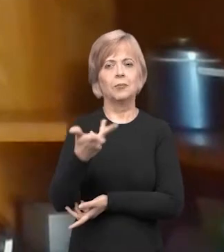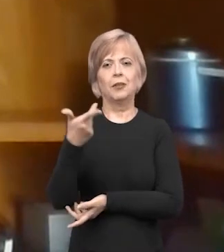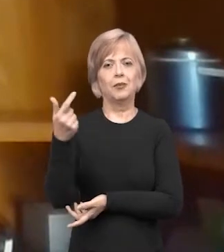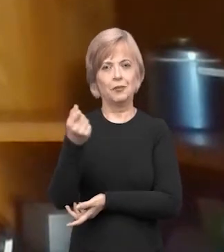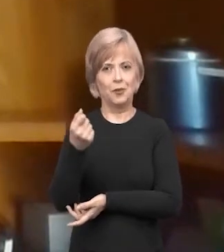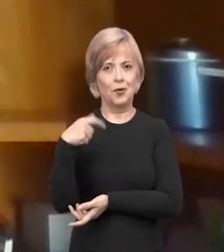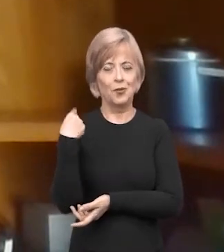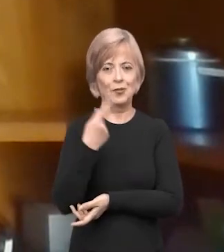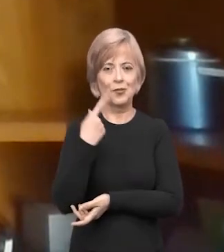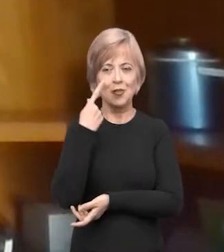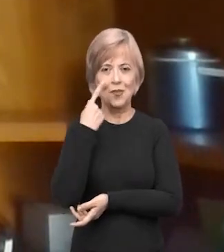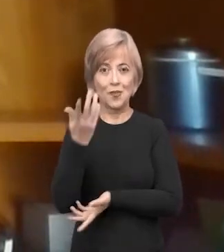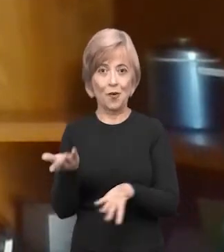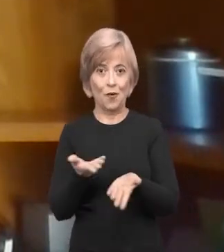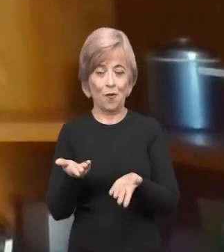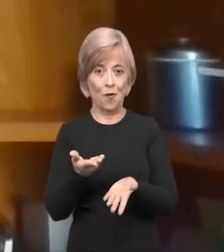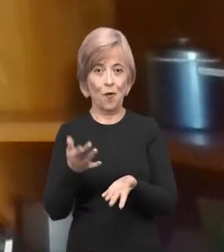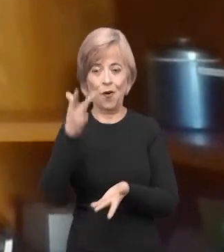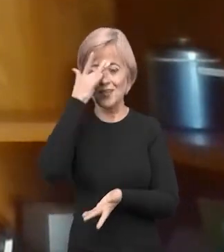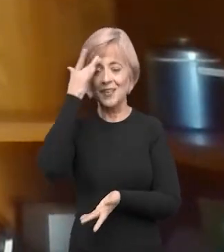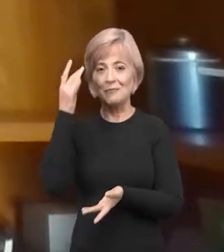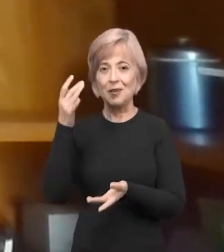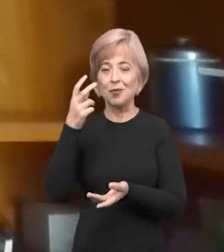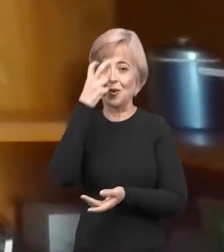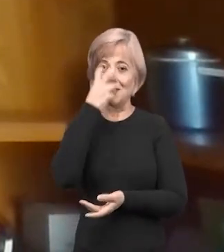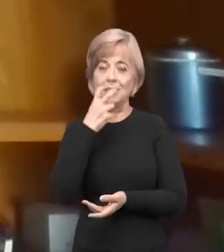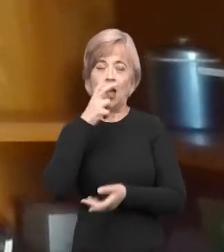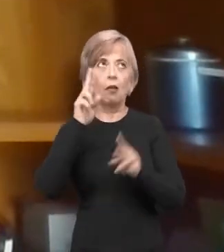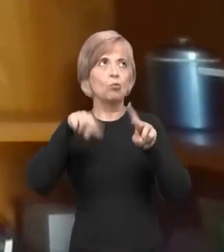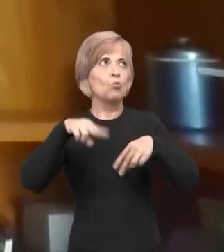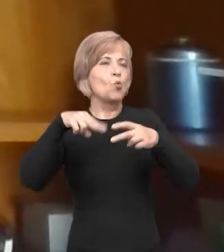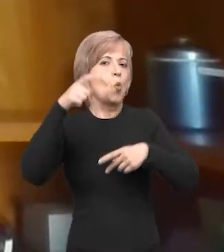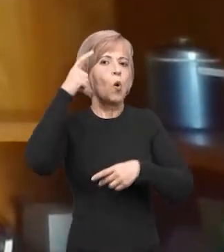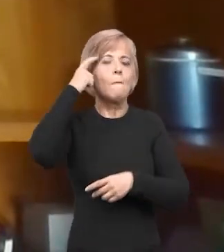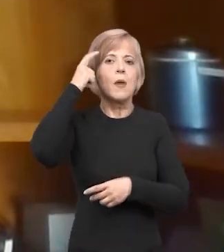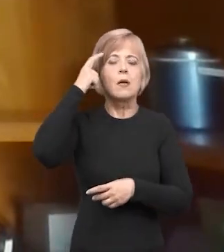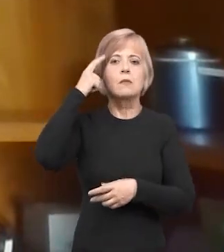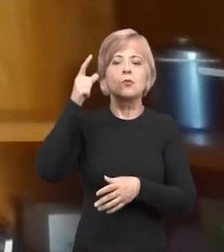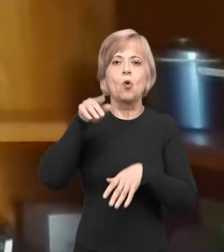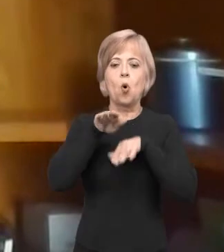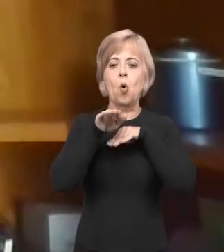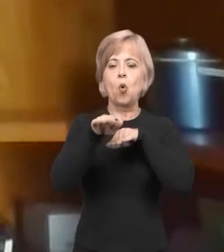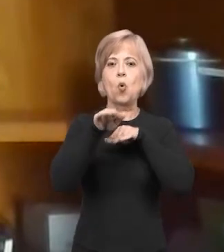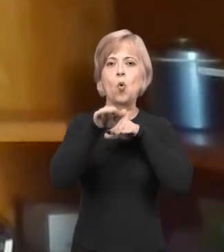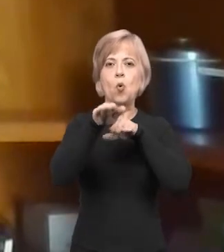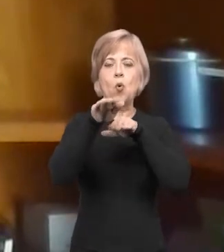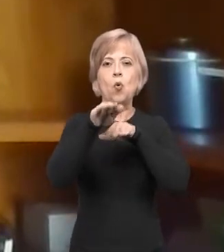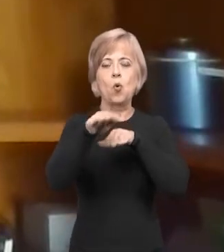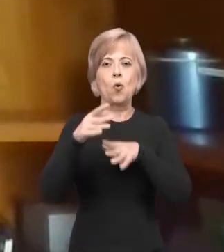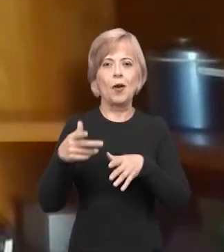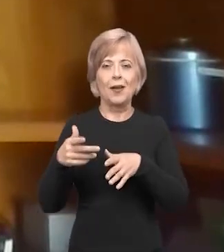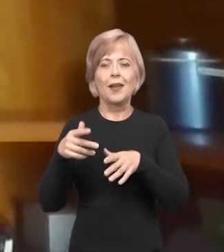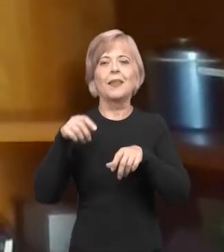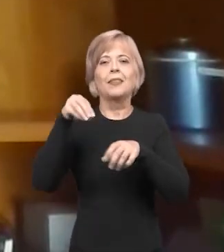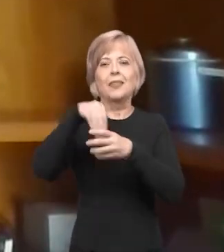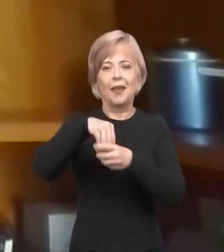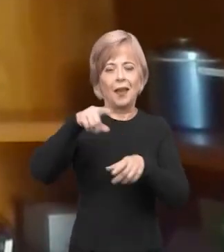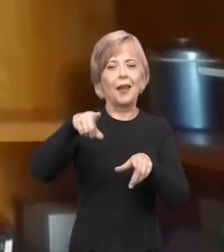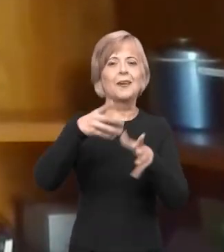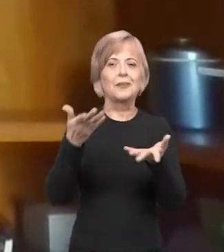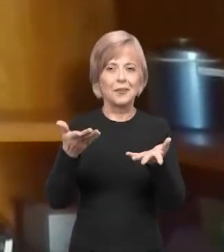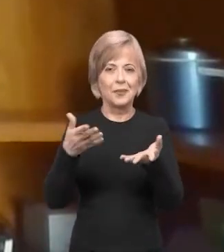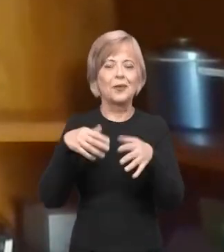maneira maravilhosa. A gente escuta hoje várias pessoas cegas dizendo que nunca imaginaram o engarrafamento de bengalas nos corredores do Ministério